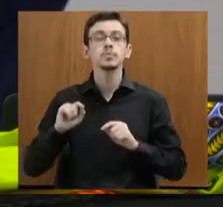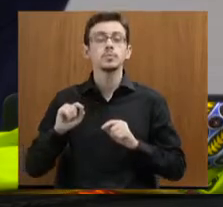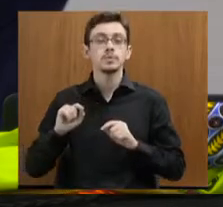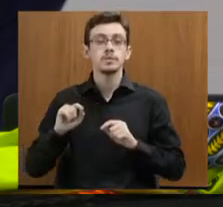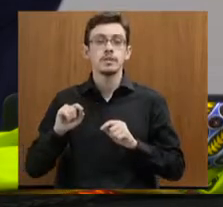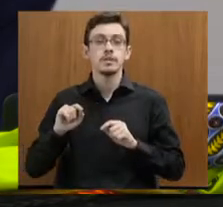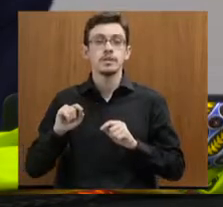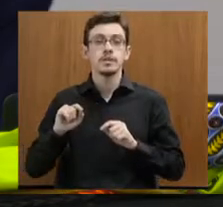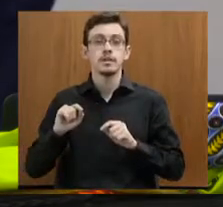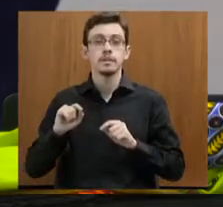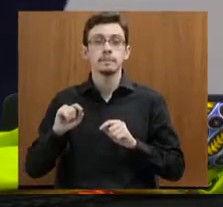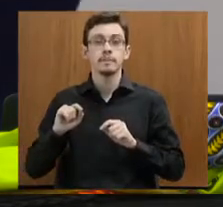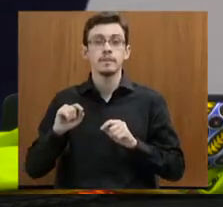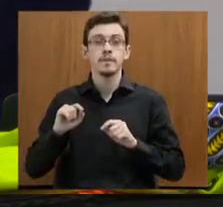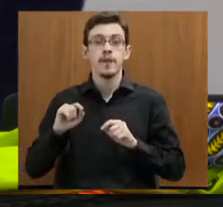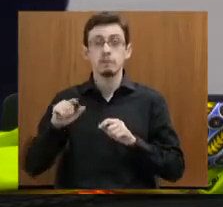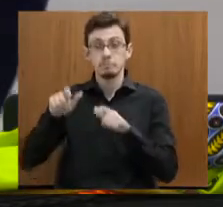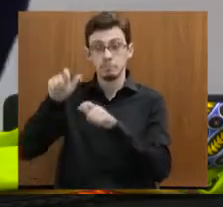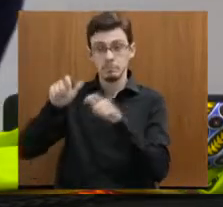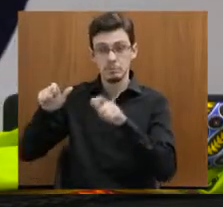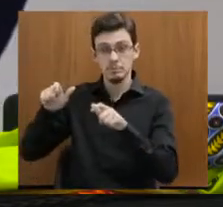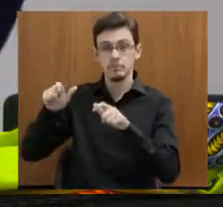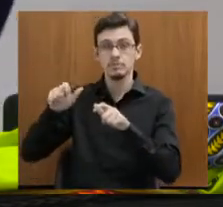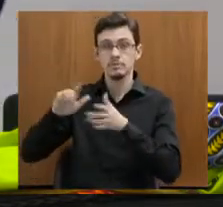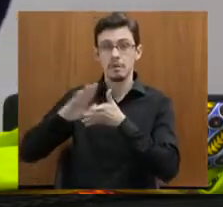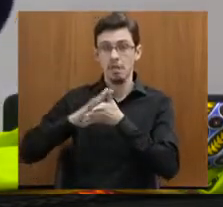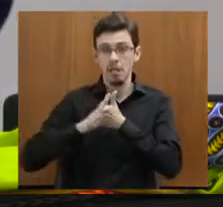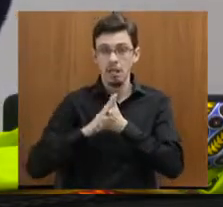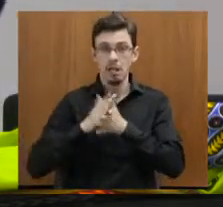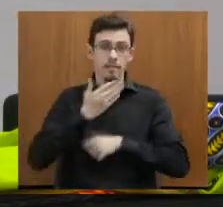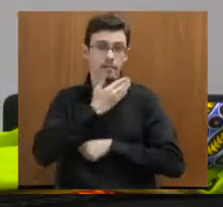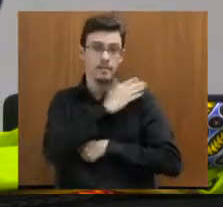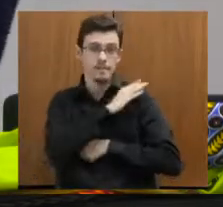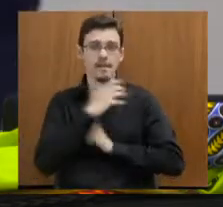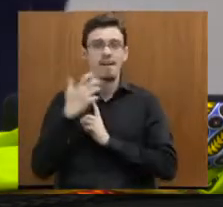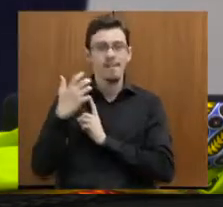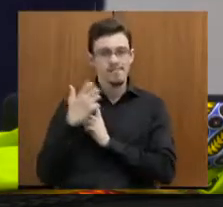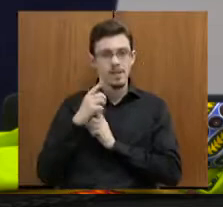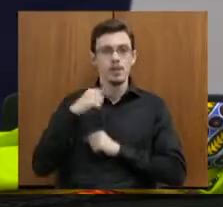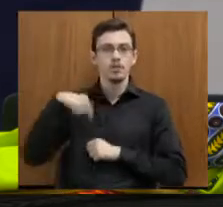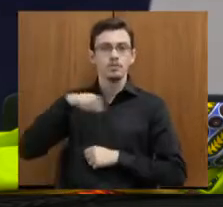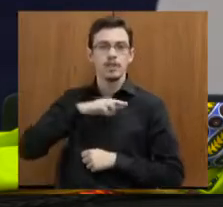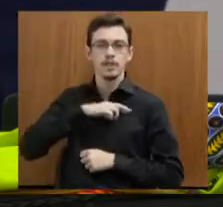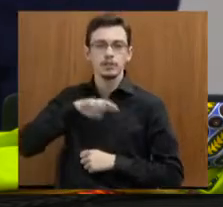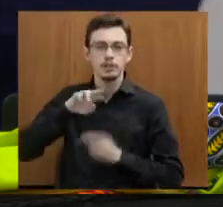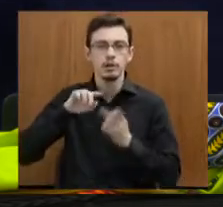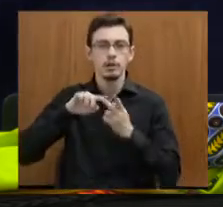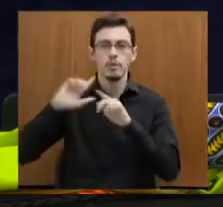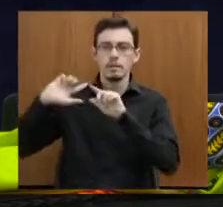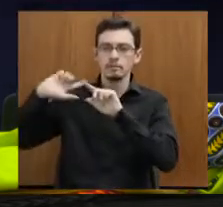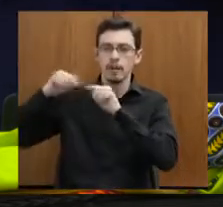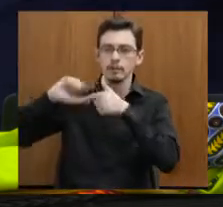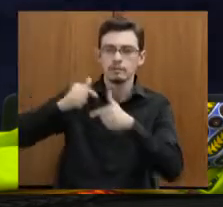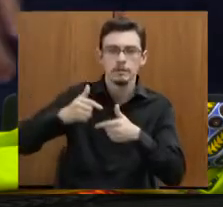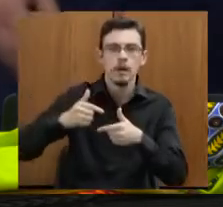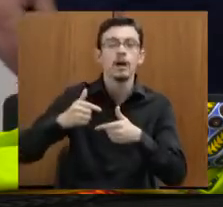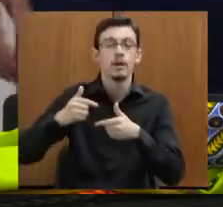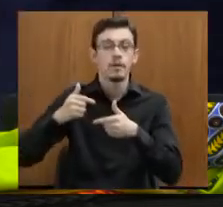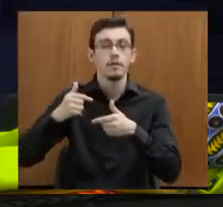afeta a nossa religiosidade a nossa forma de cultuar a nossa cultura as nossas tradições